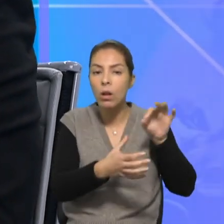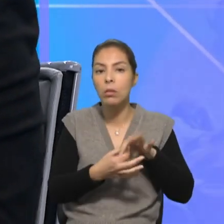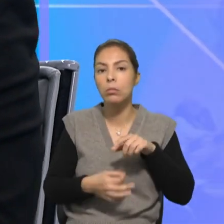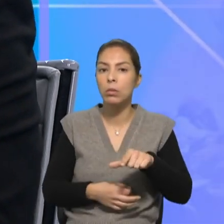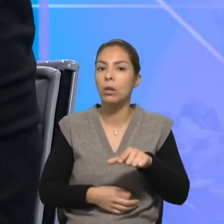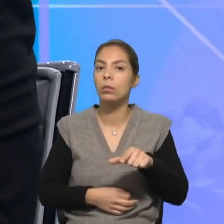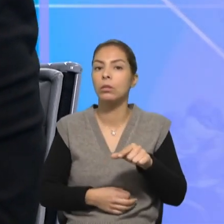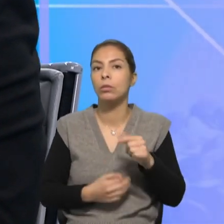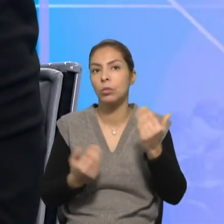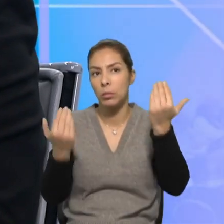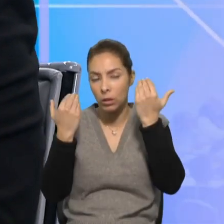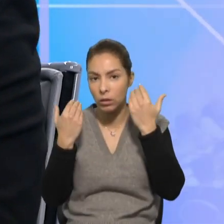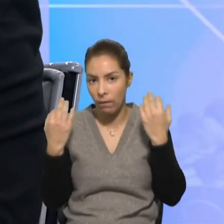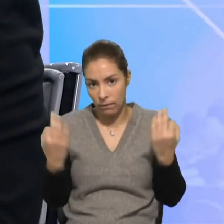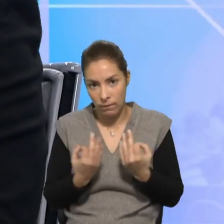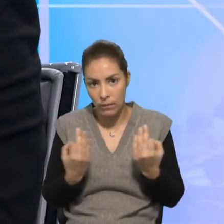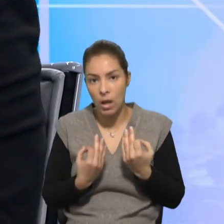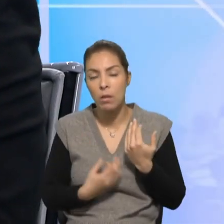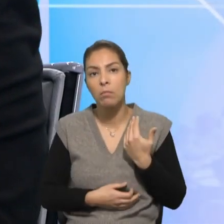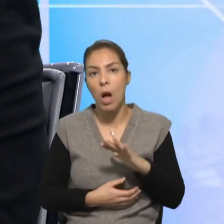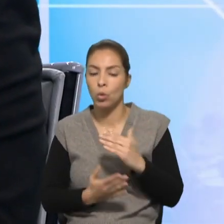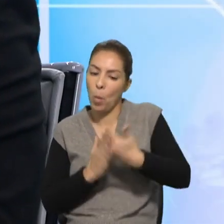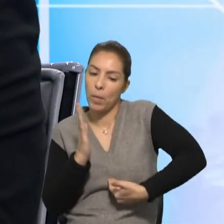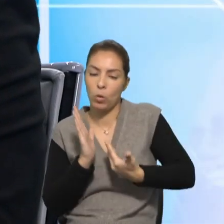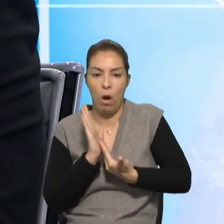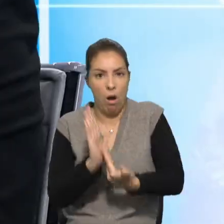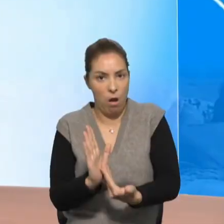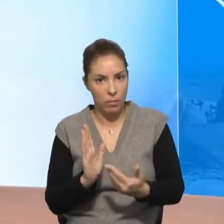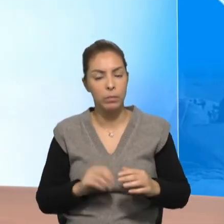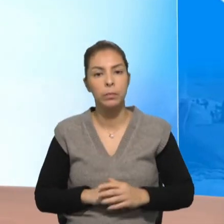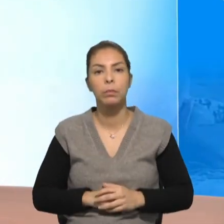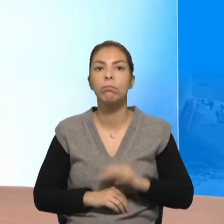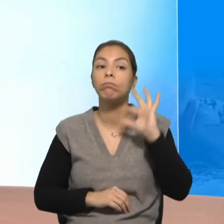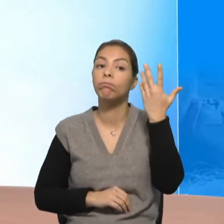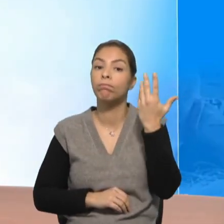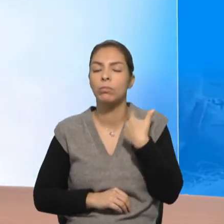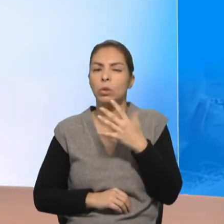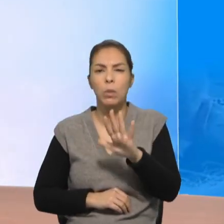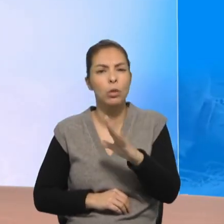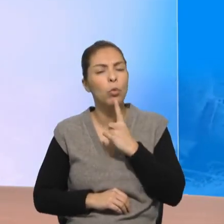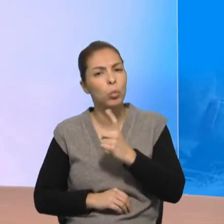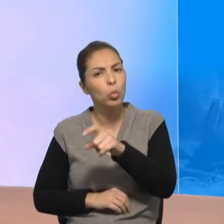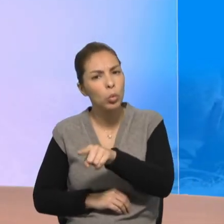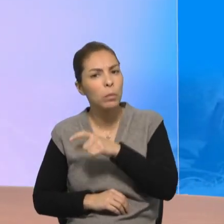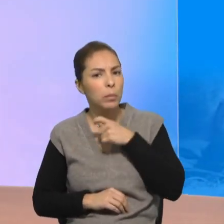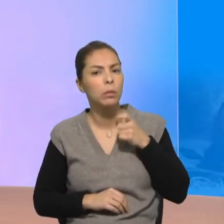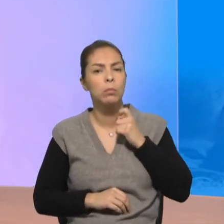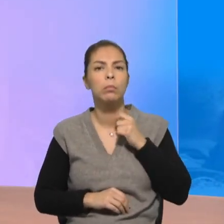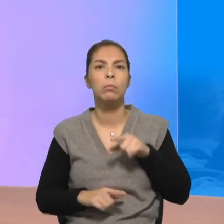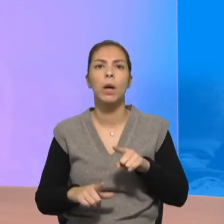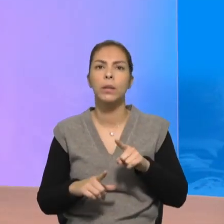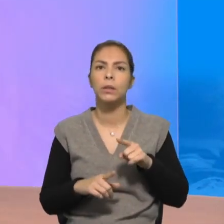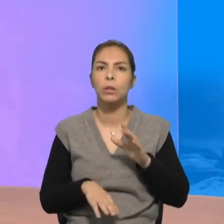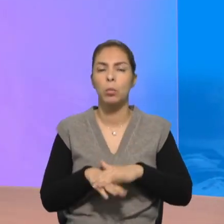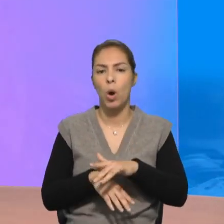formativo é importantíssimo e está presente no documento final. Um processo que está a acontecer, e pergunto-lhe, Padre Manuel Barbosa, que não será engolido pela celebração